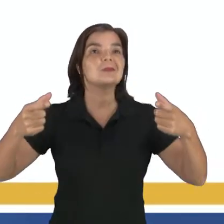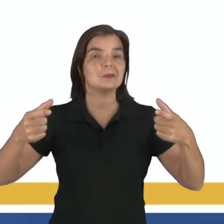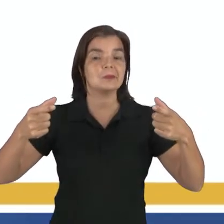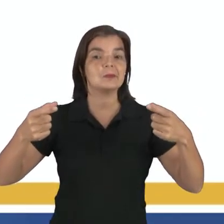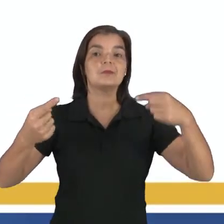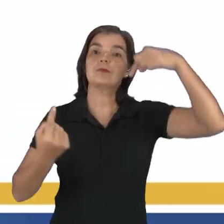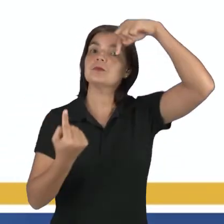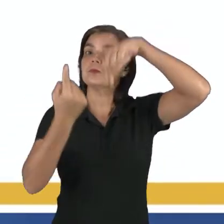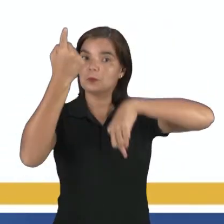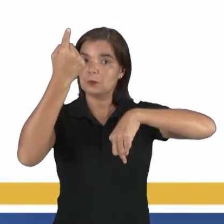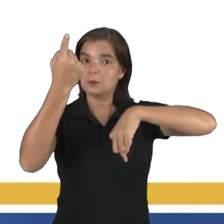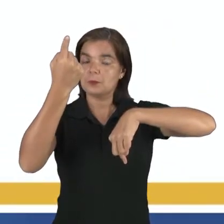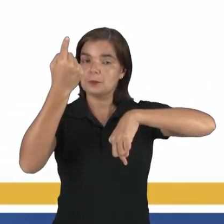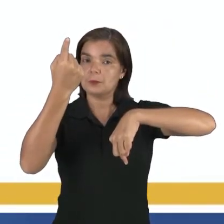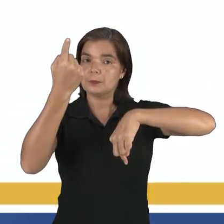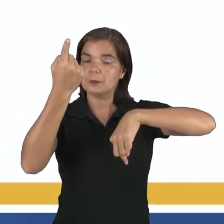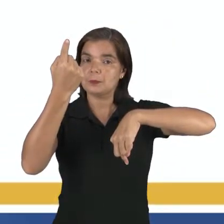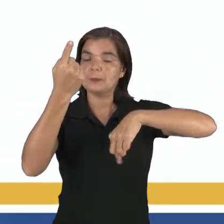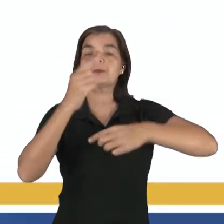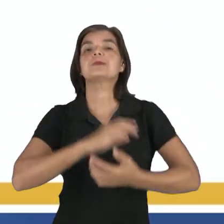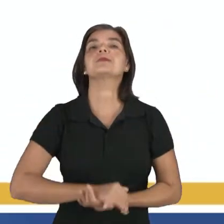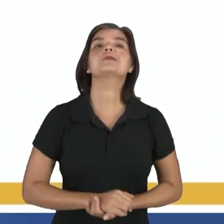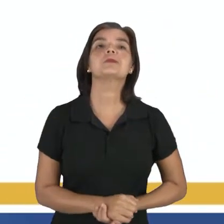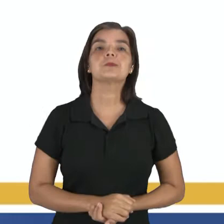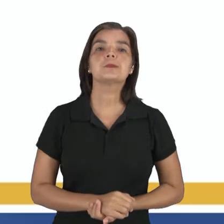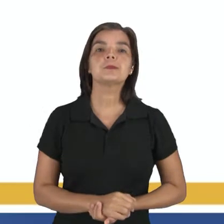são grandezas inversamente proporcionais